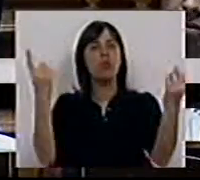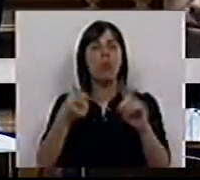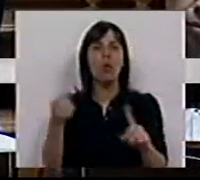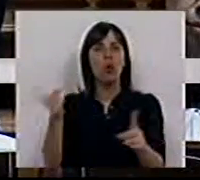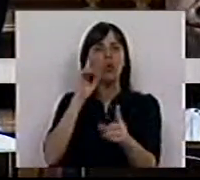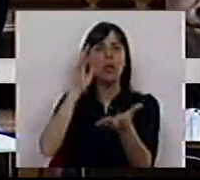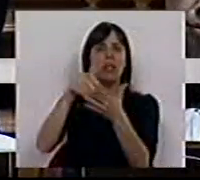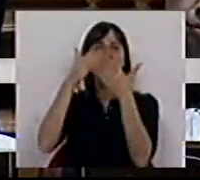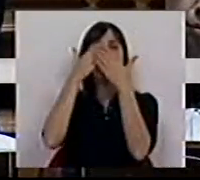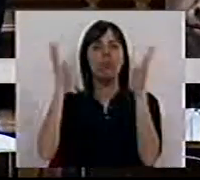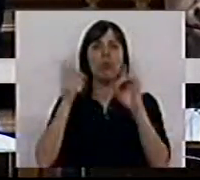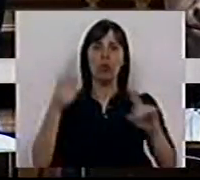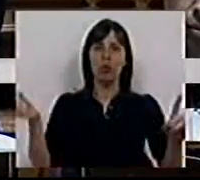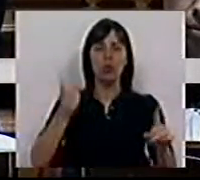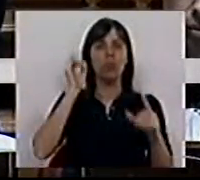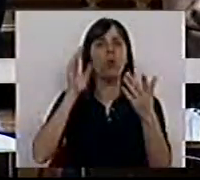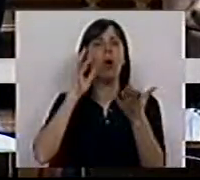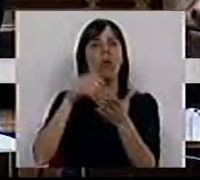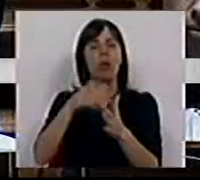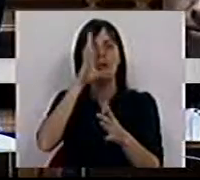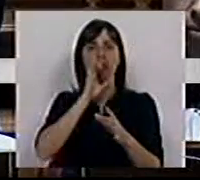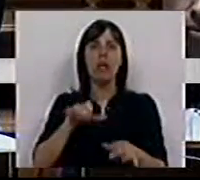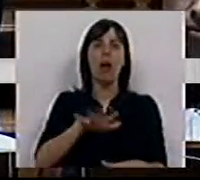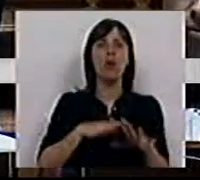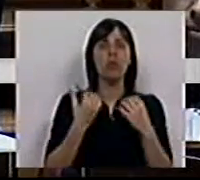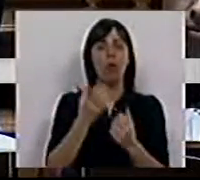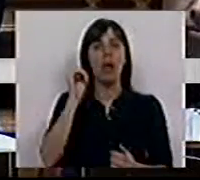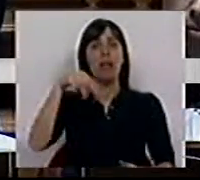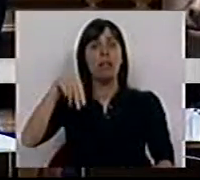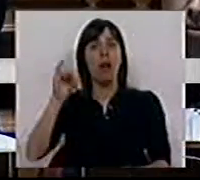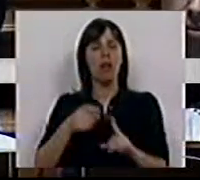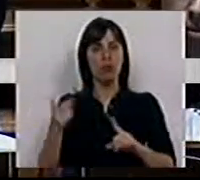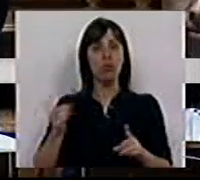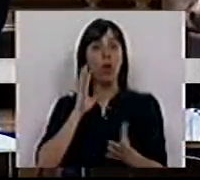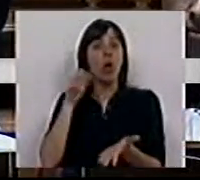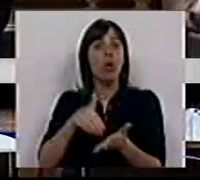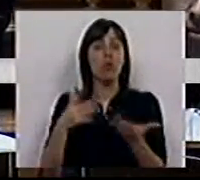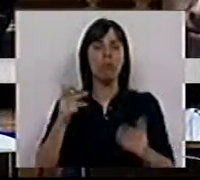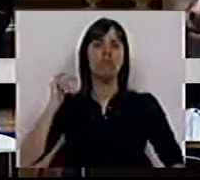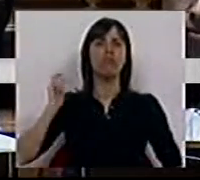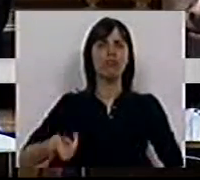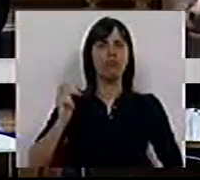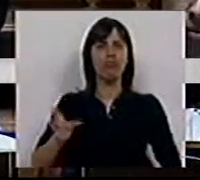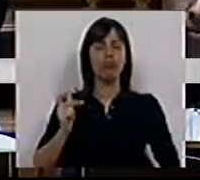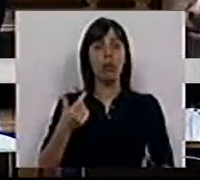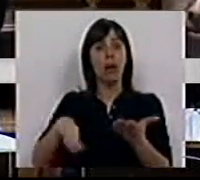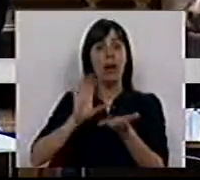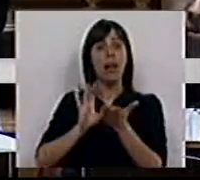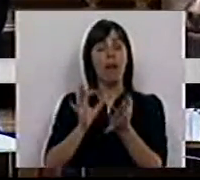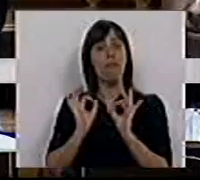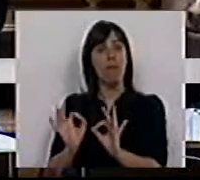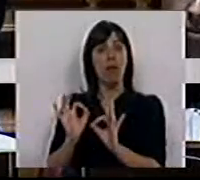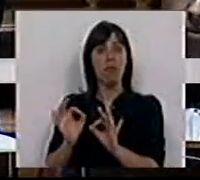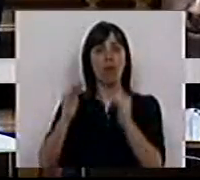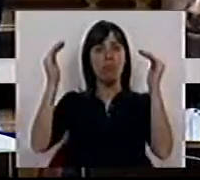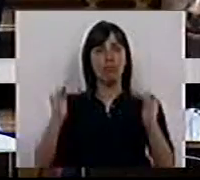não é o resultado da democracia, não é o resultado do Estado Social ou do SNS. Ela é o resultado de décadas em que o capital foi